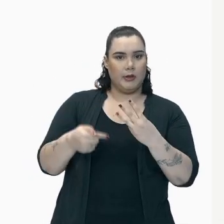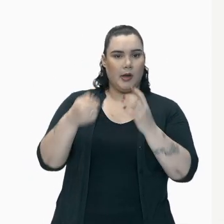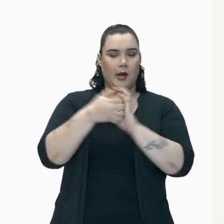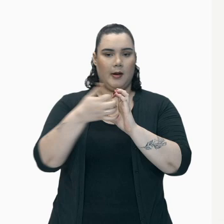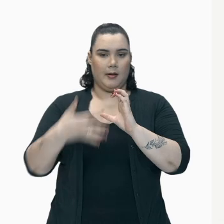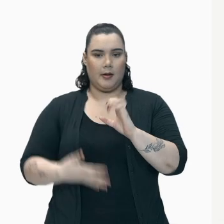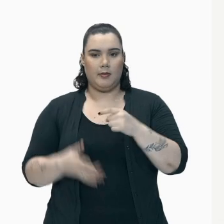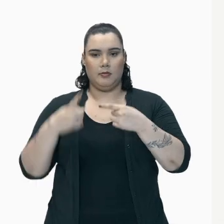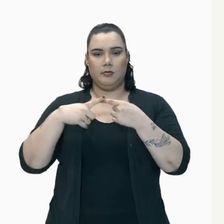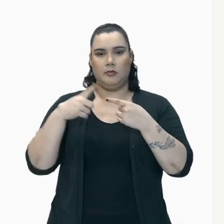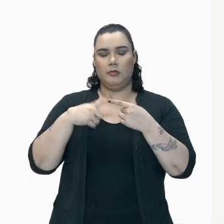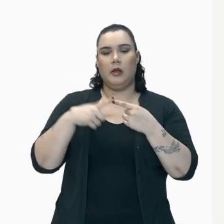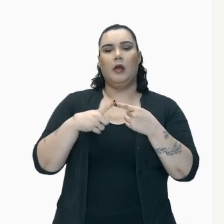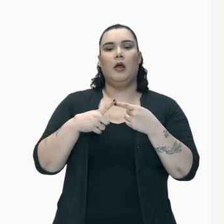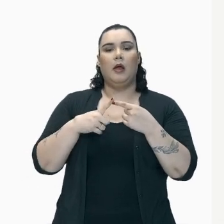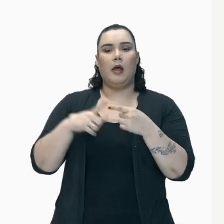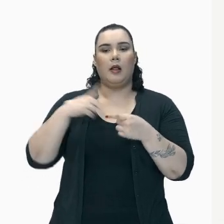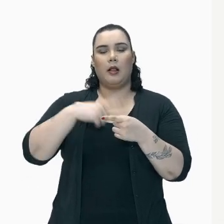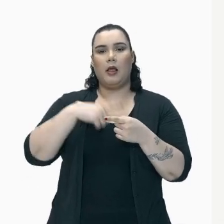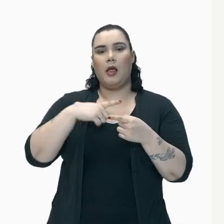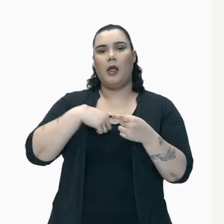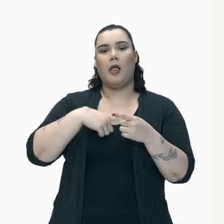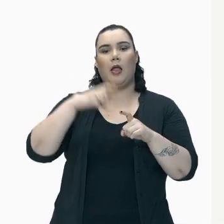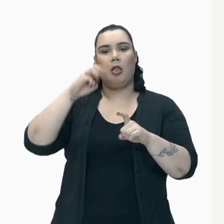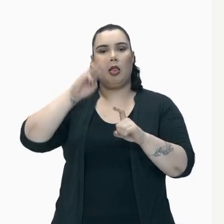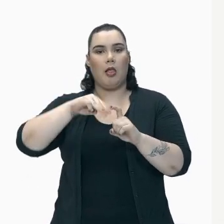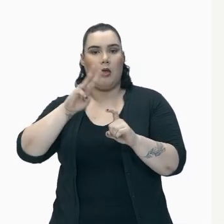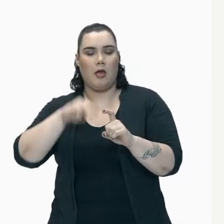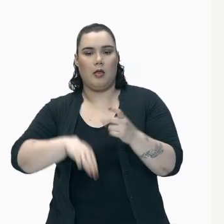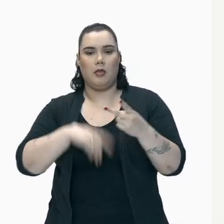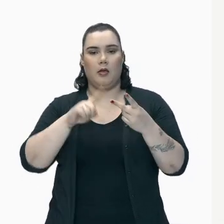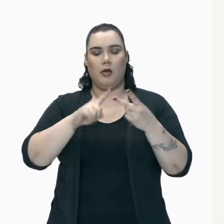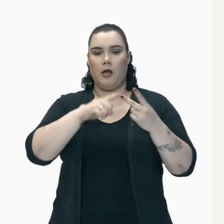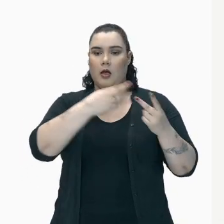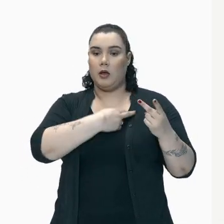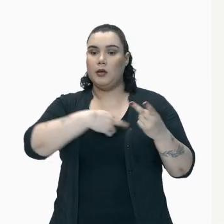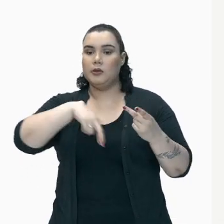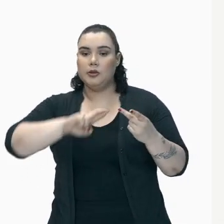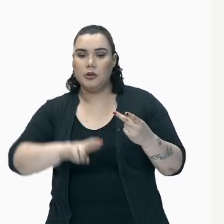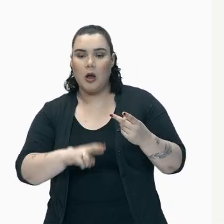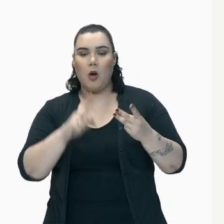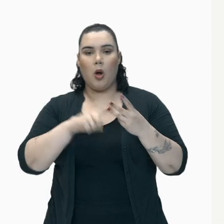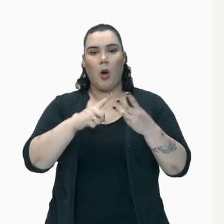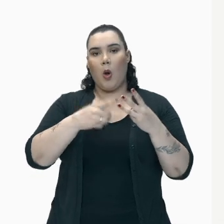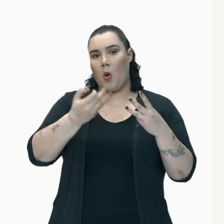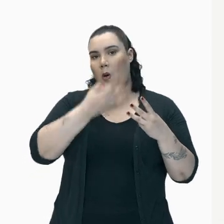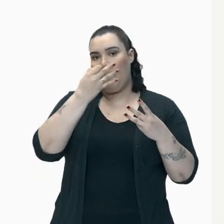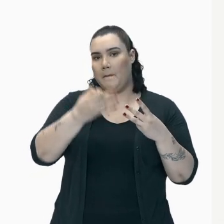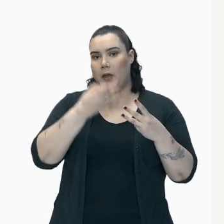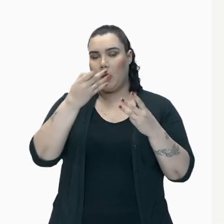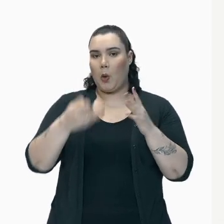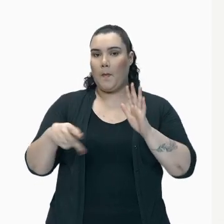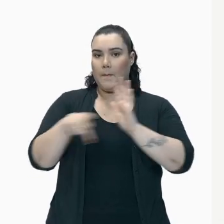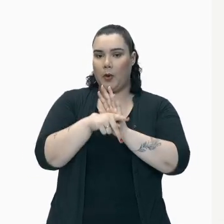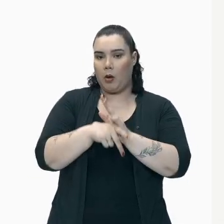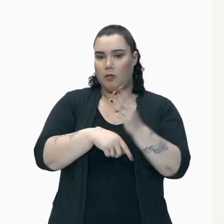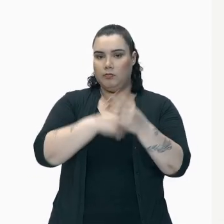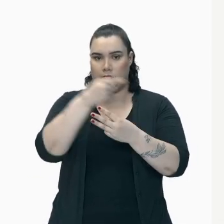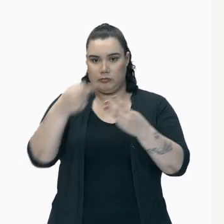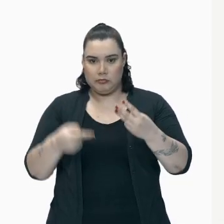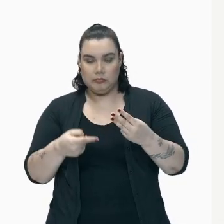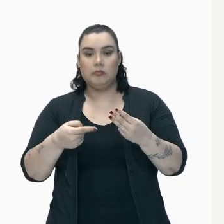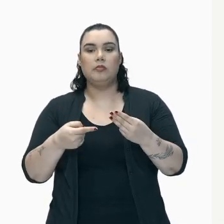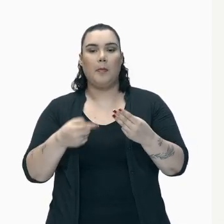religião e as lendas, uma vez que vários povos acreditavam que esses astros eram